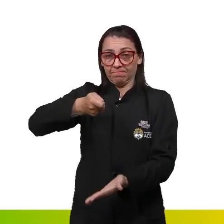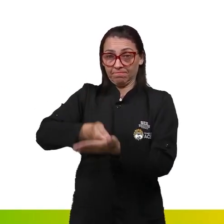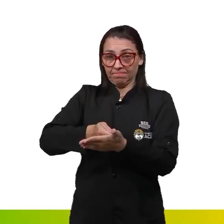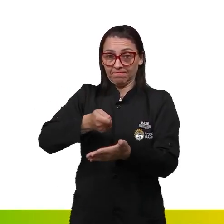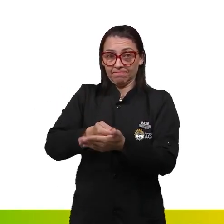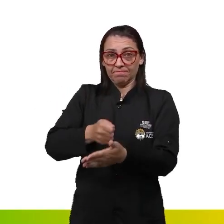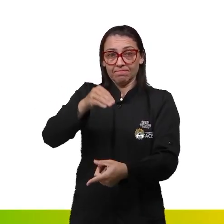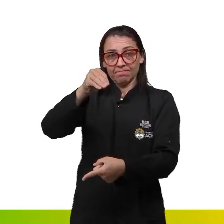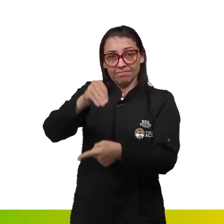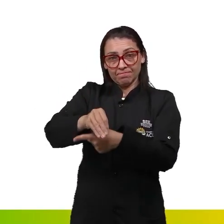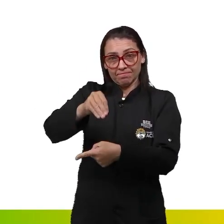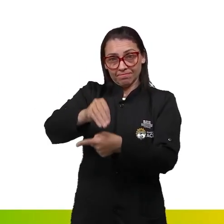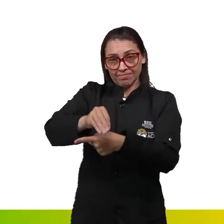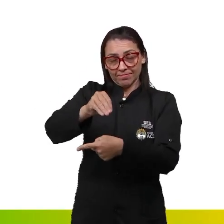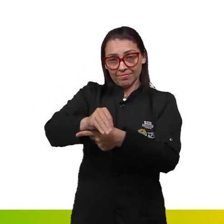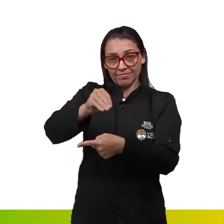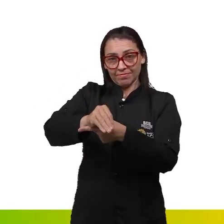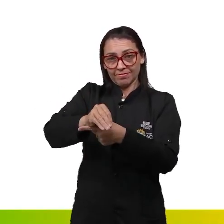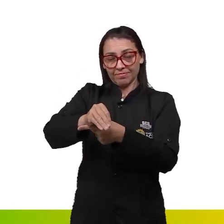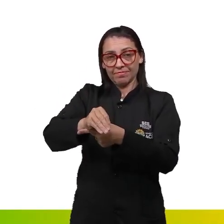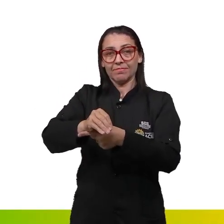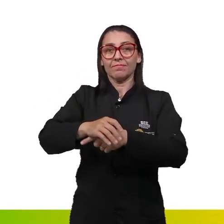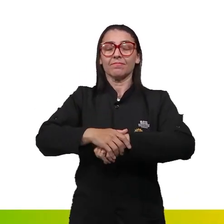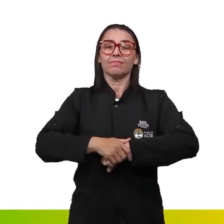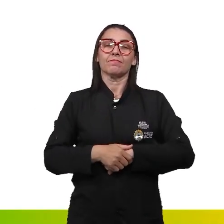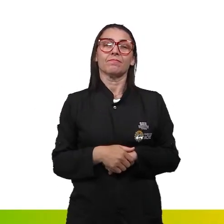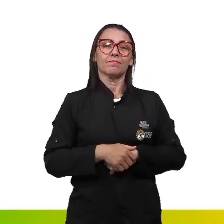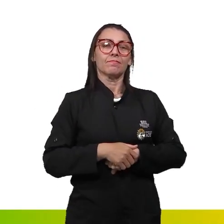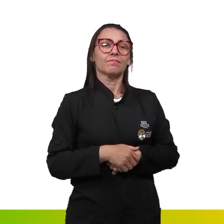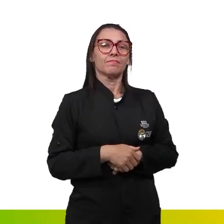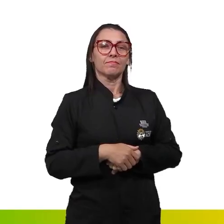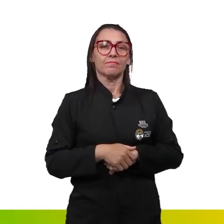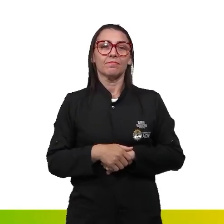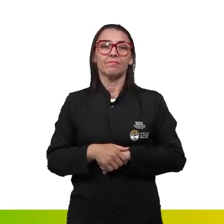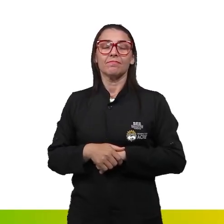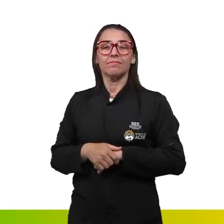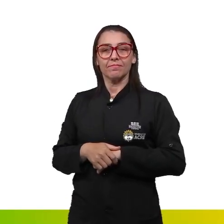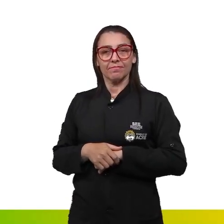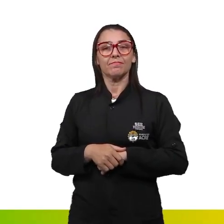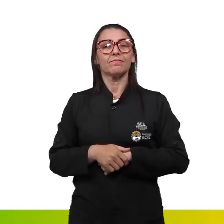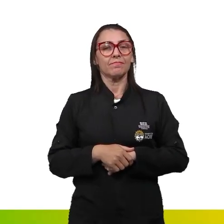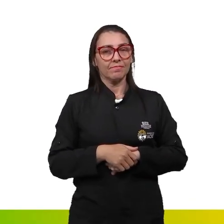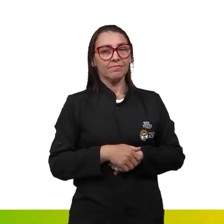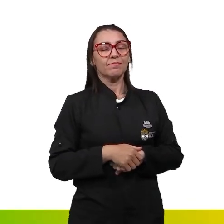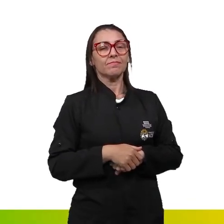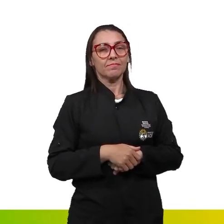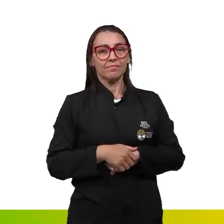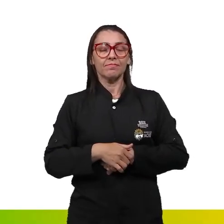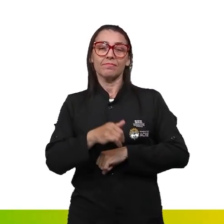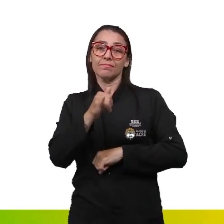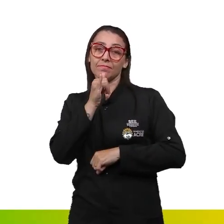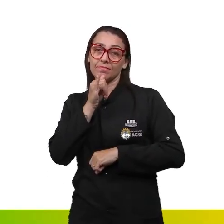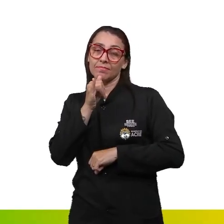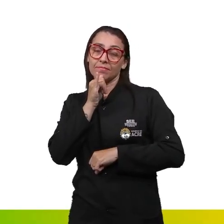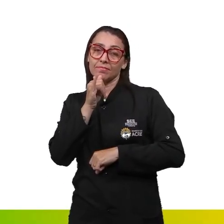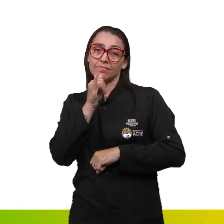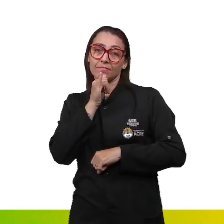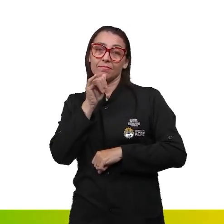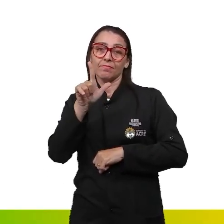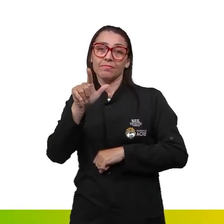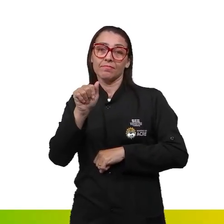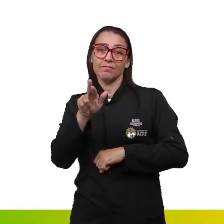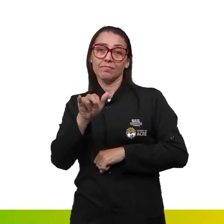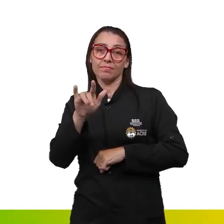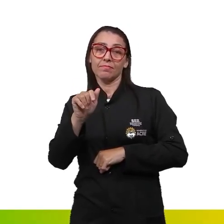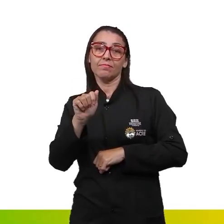A transformação como castigo ou proteção, realmente. Por exemplo, no caso, a Lari-Lari